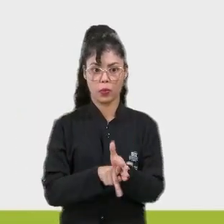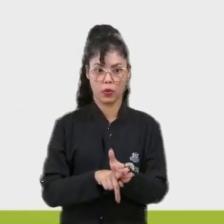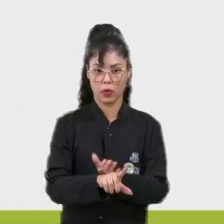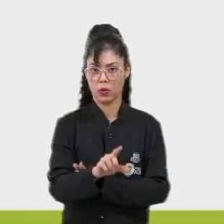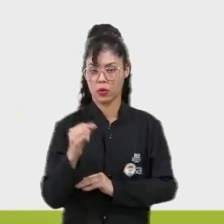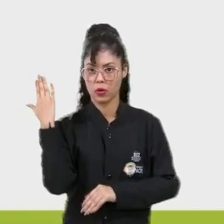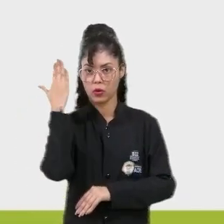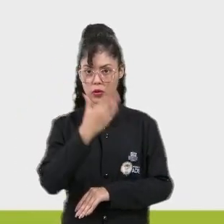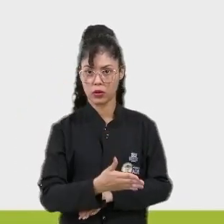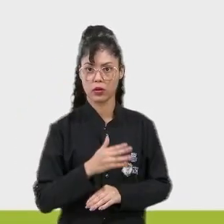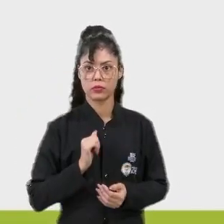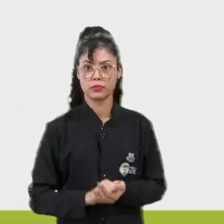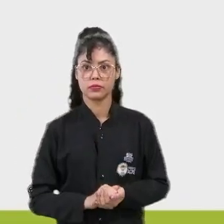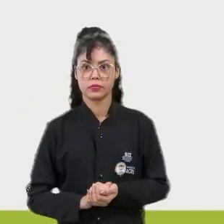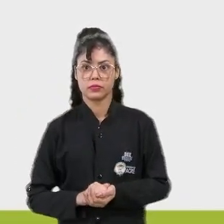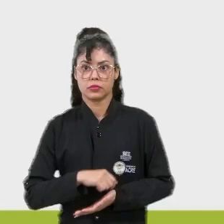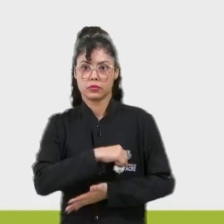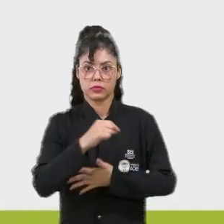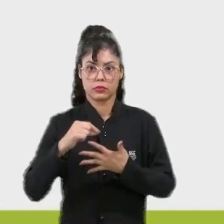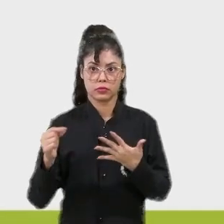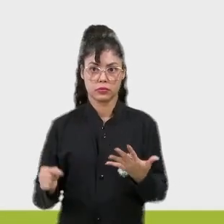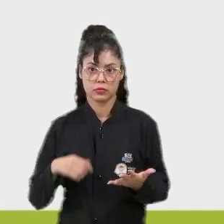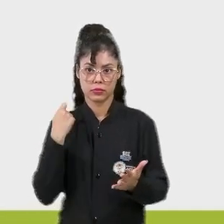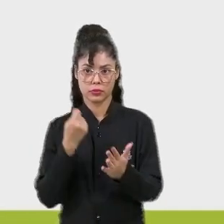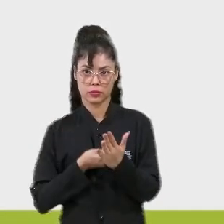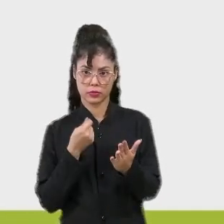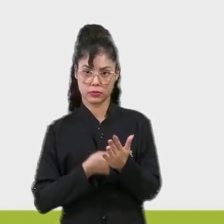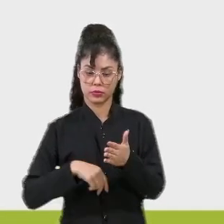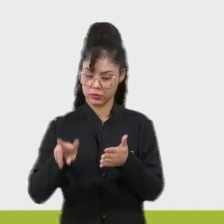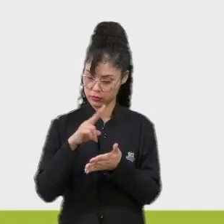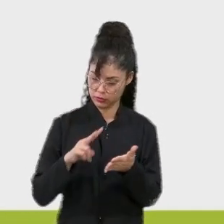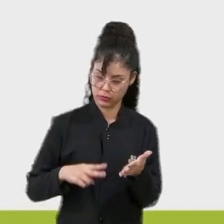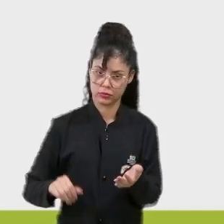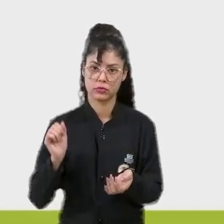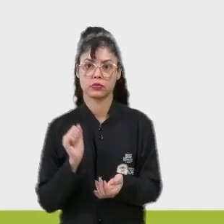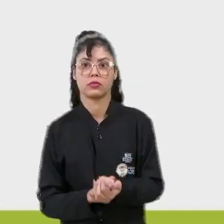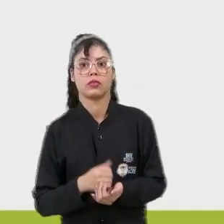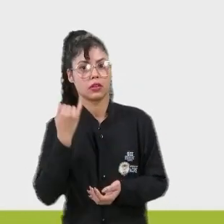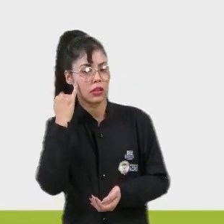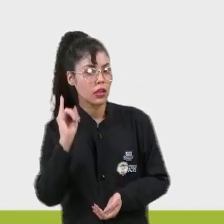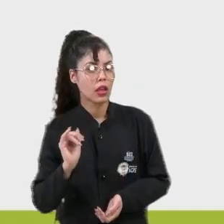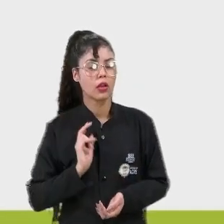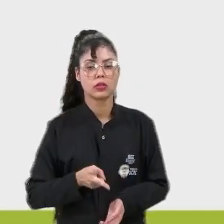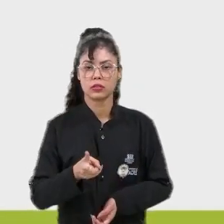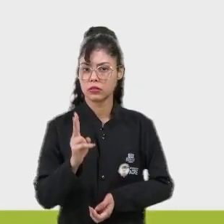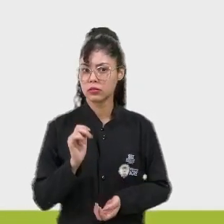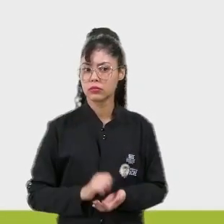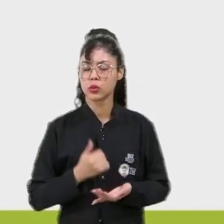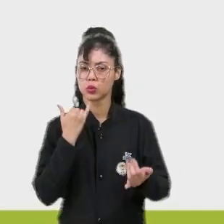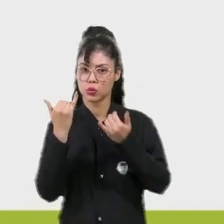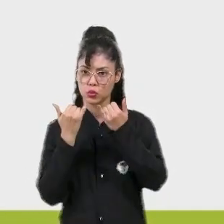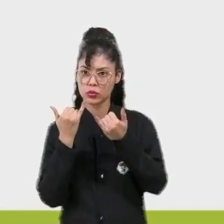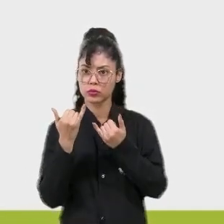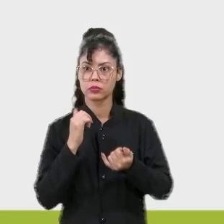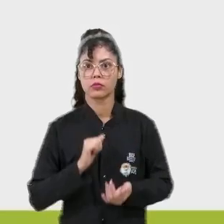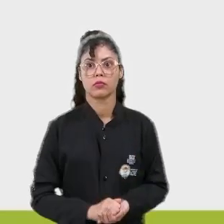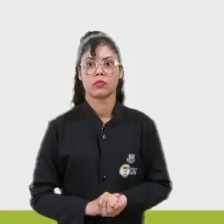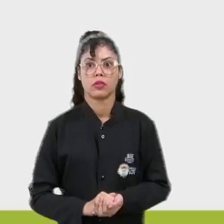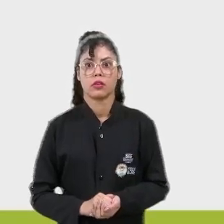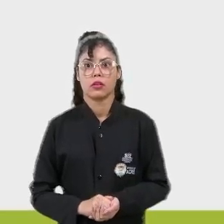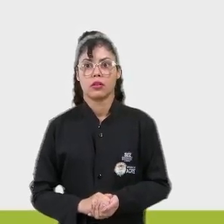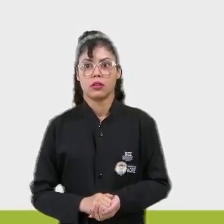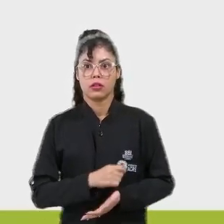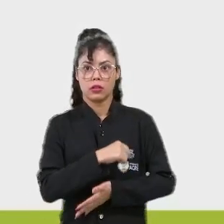precisa, direta. Os elementos de persuasão do leitor, será que a ideia é convencer, pessoal, numa notícia? Os